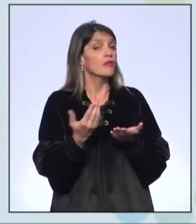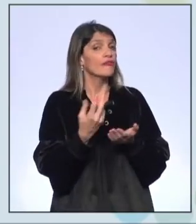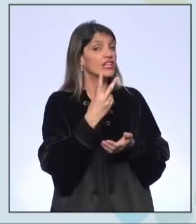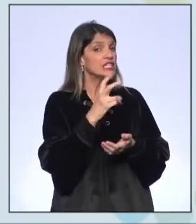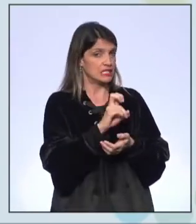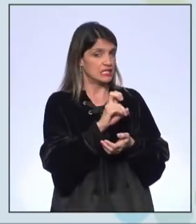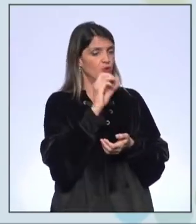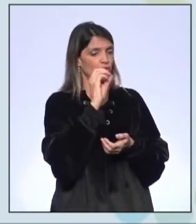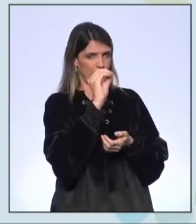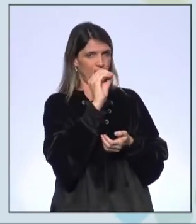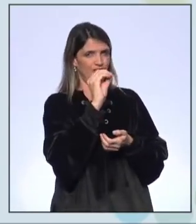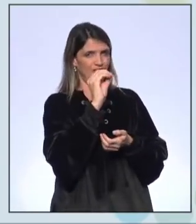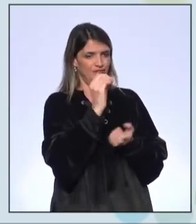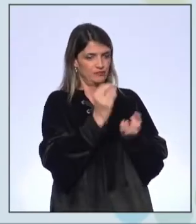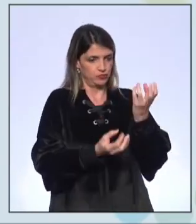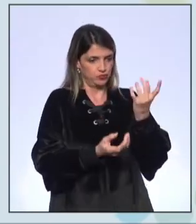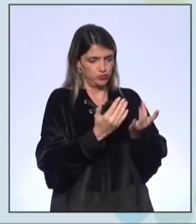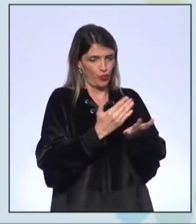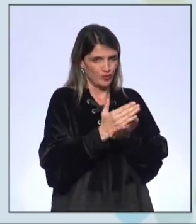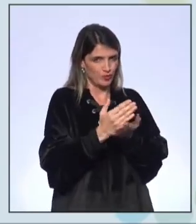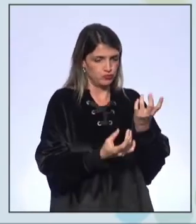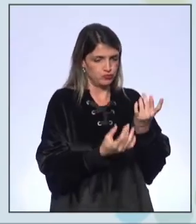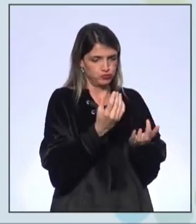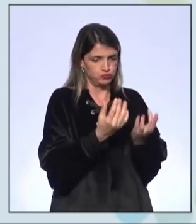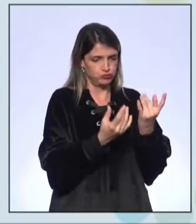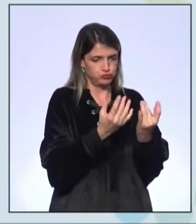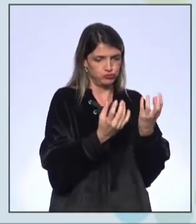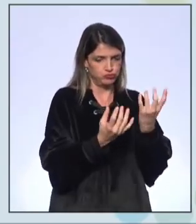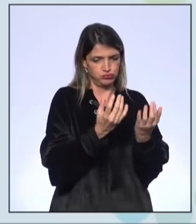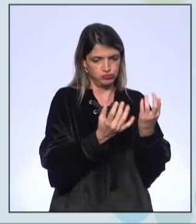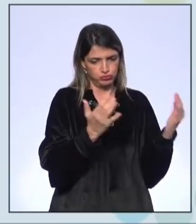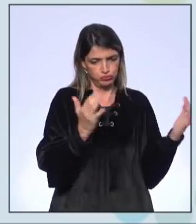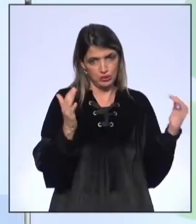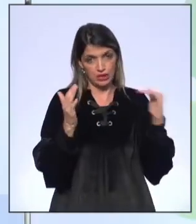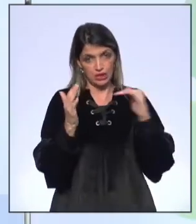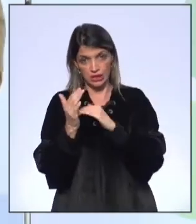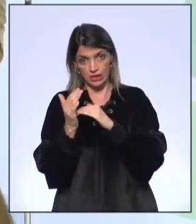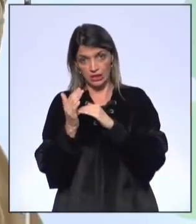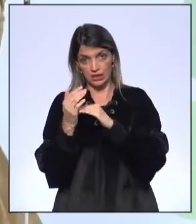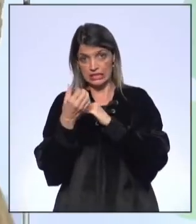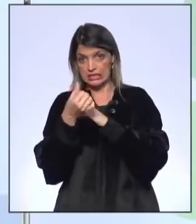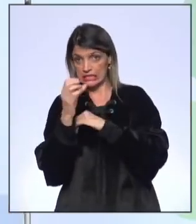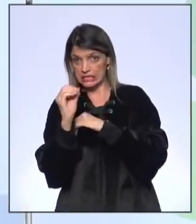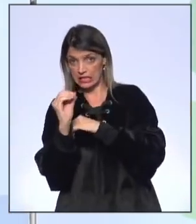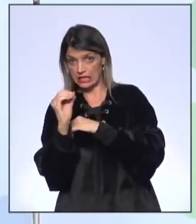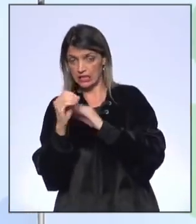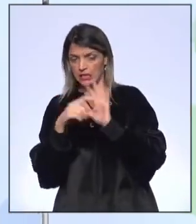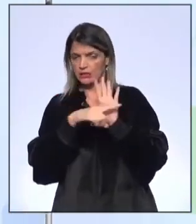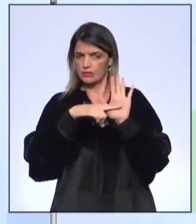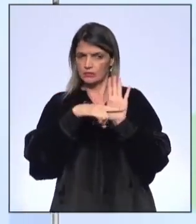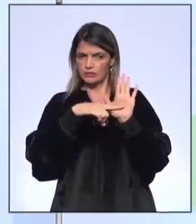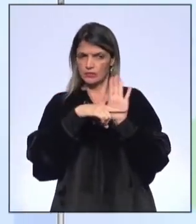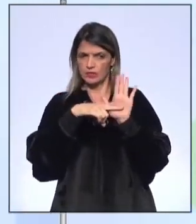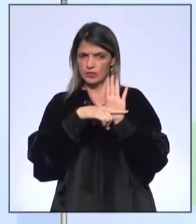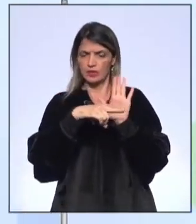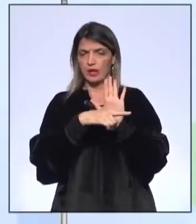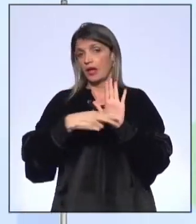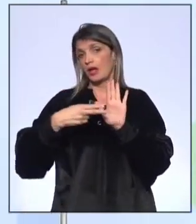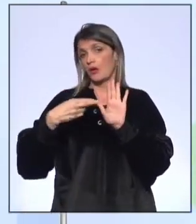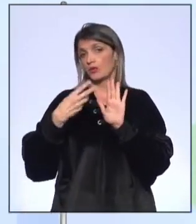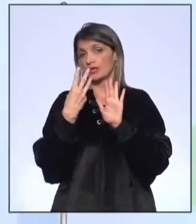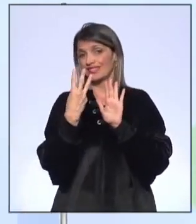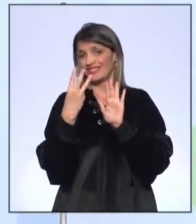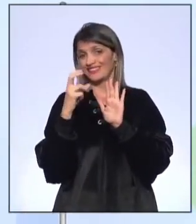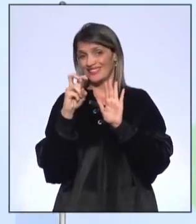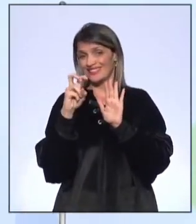25. 25 graus Celsius. Certo? Aí eu subtraio aqui, que vai dar o valor lá, ó, 35 graus